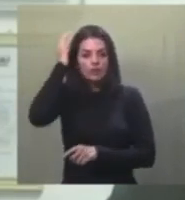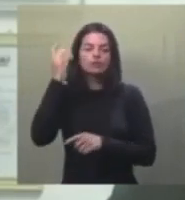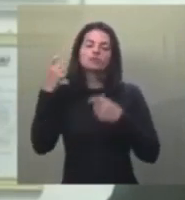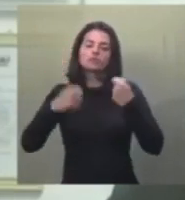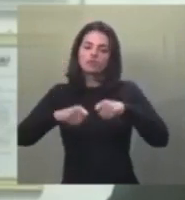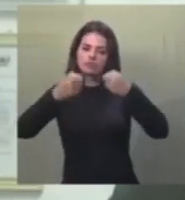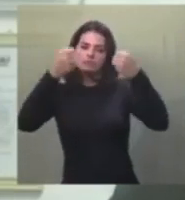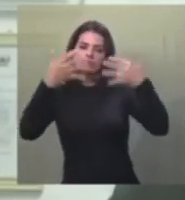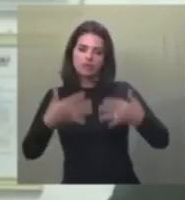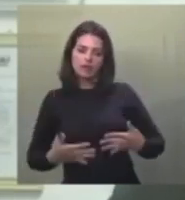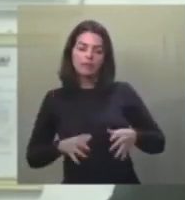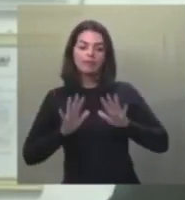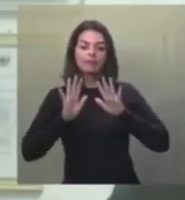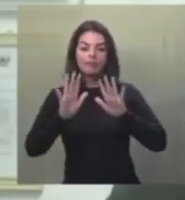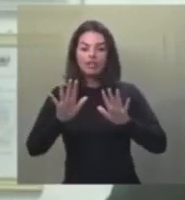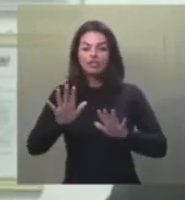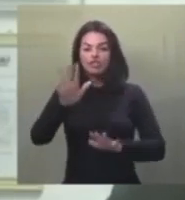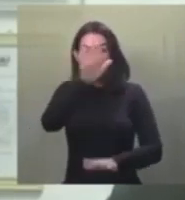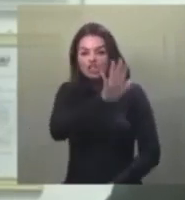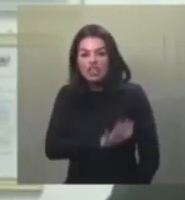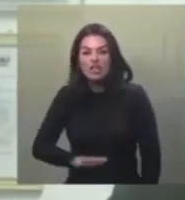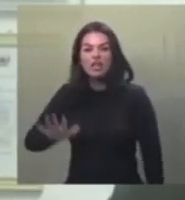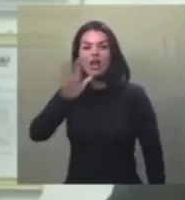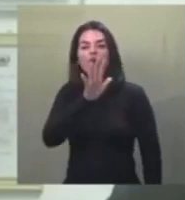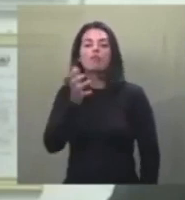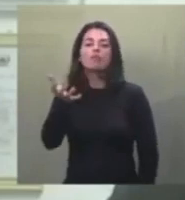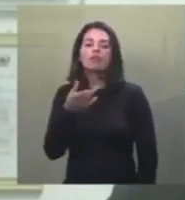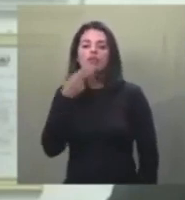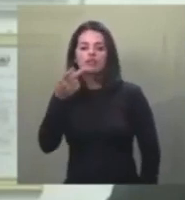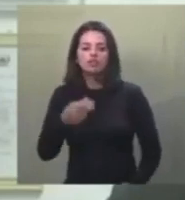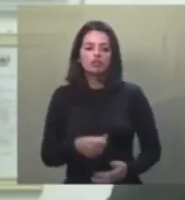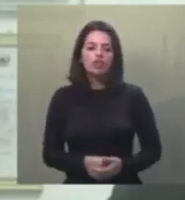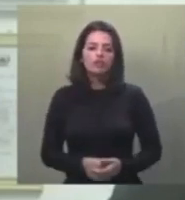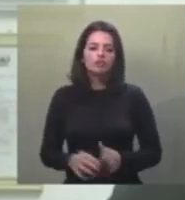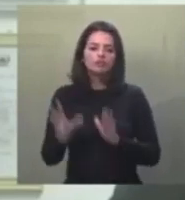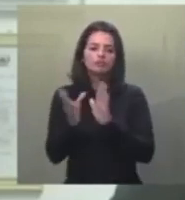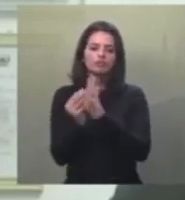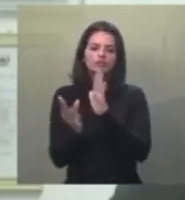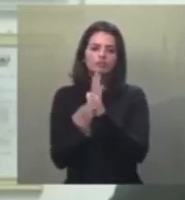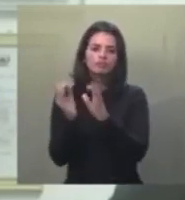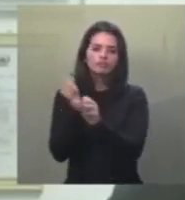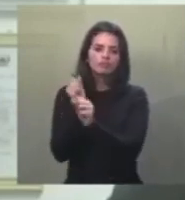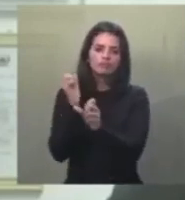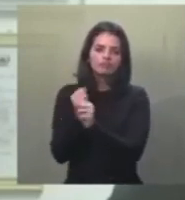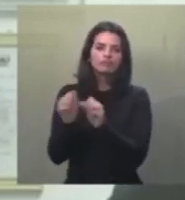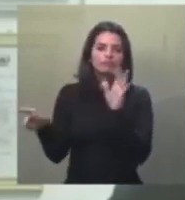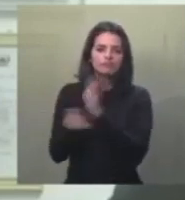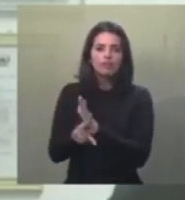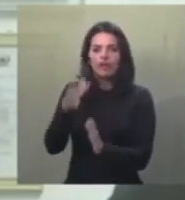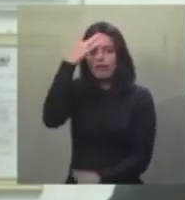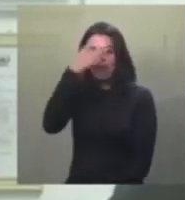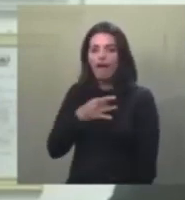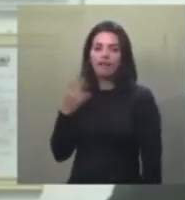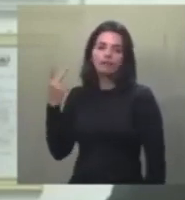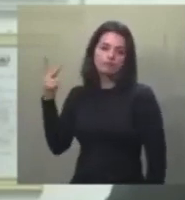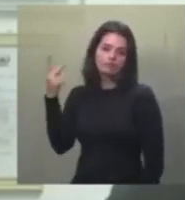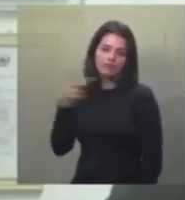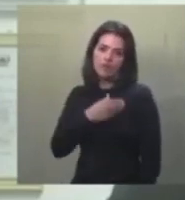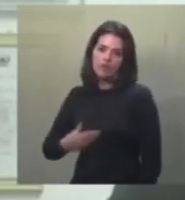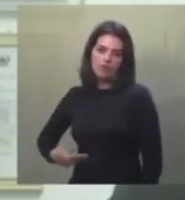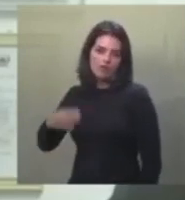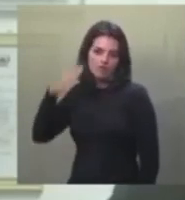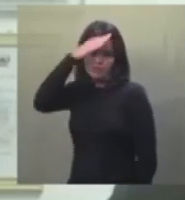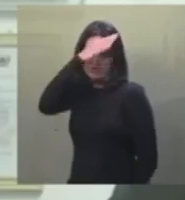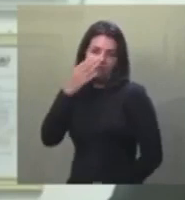relatado. Mas, no ponto geral, quero dizer isso, o orçamento continua tendo a cara do governo Bolsonaro. E se tem a cara